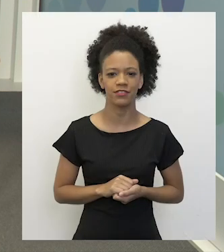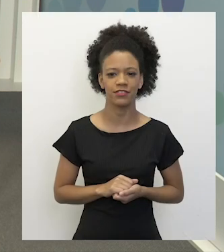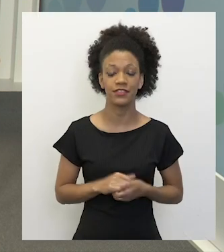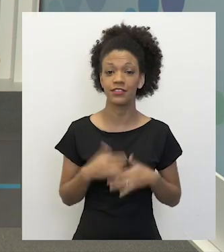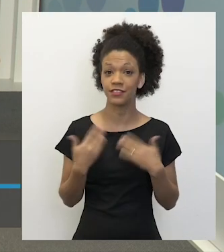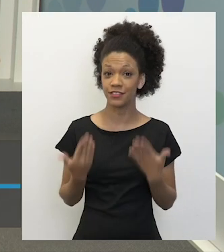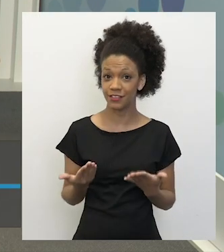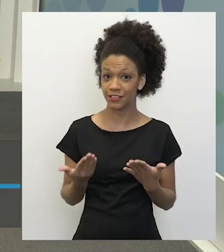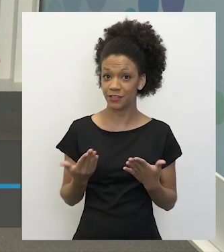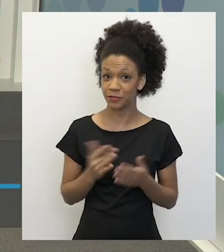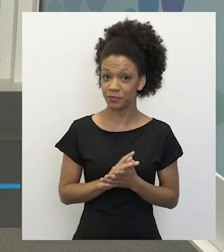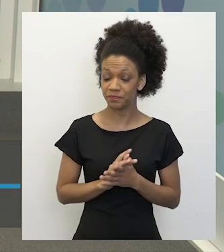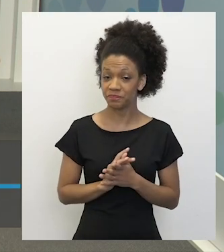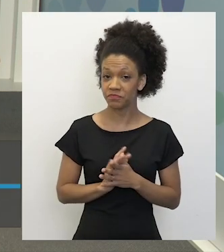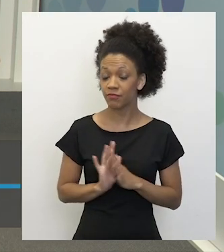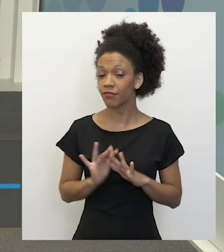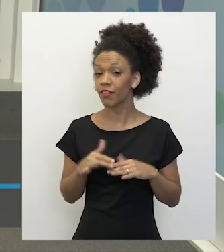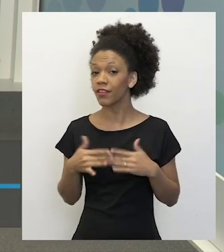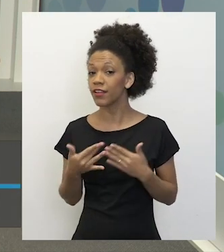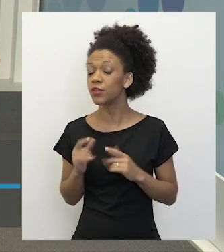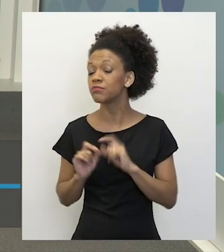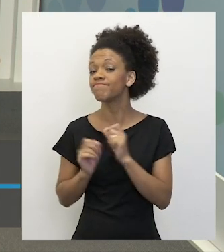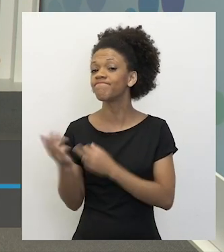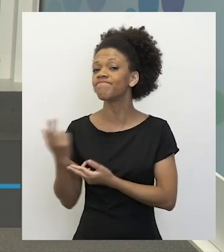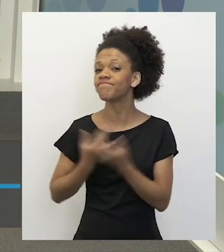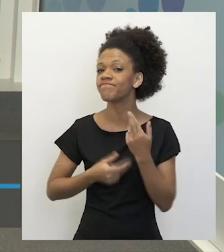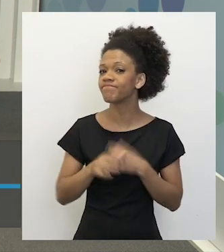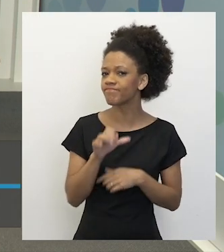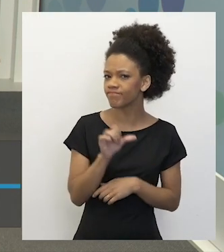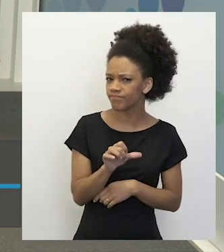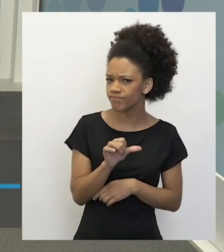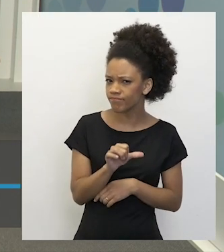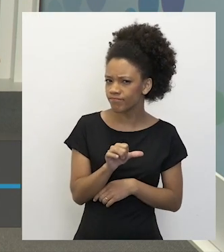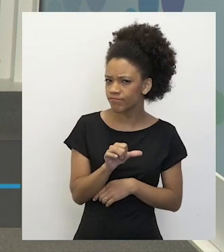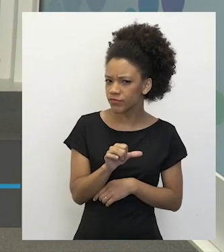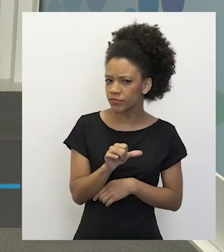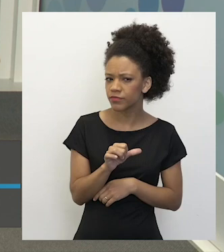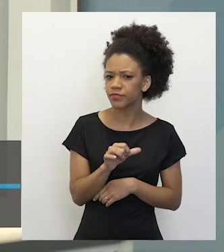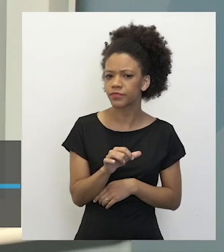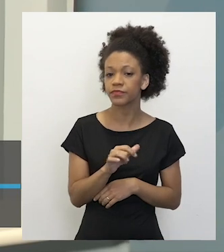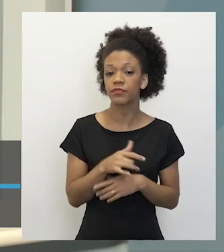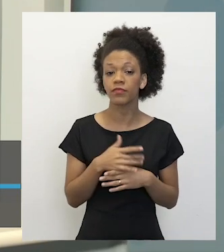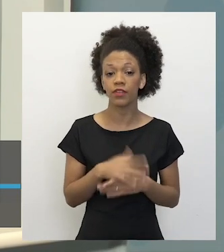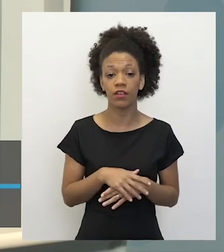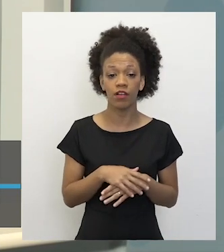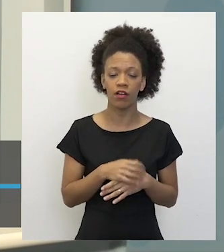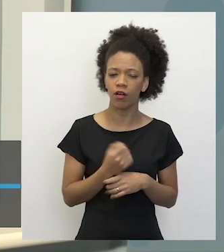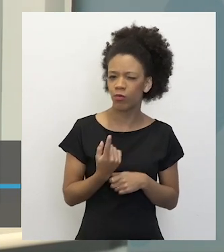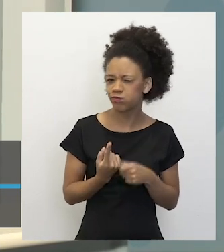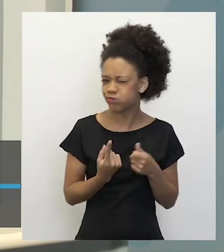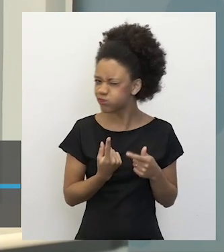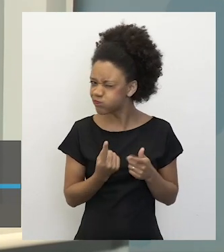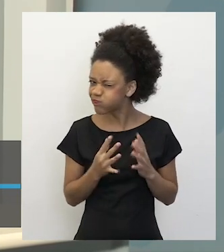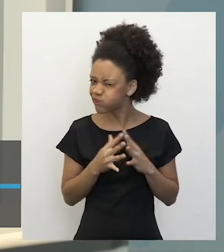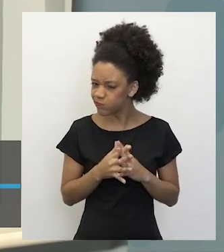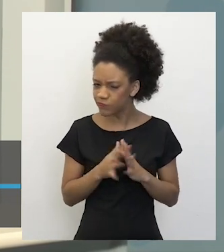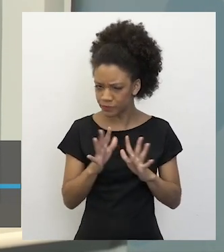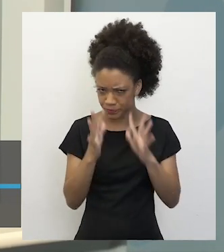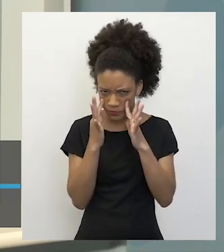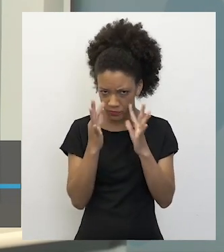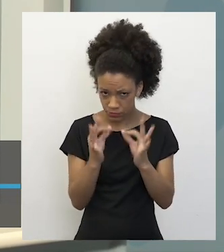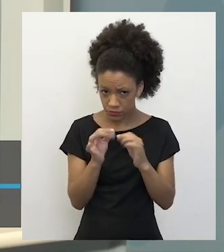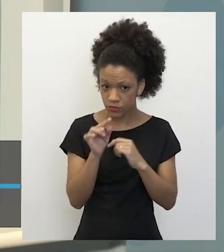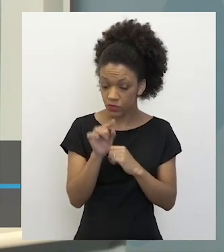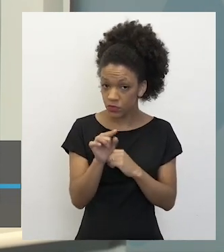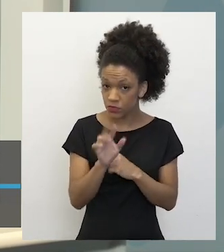Ok. E a ideia, Vamos o que lá. eles responderam na 9ª? A 9ª está bem clara. Isso. Vocês estão fazendo uma confusão agora. Então, presta atenção. Vocês